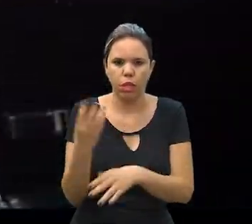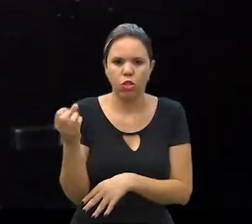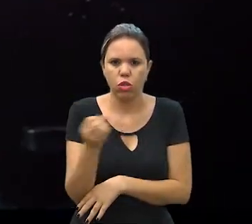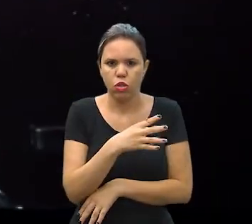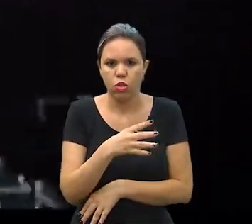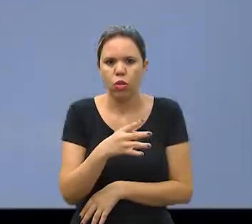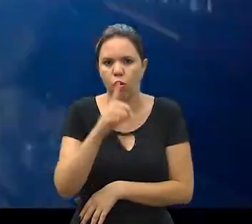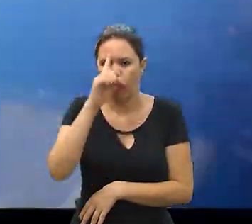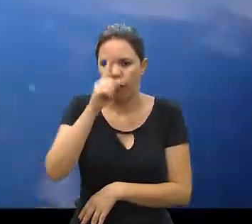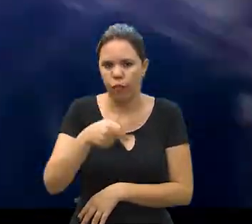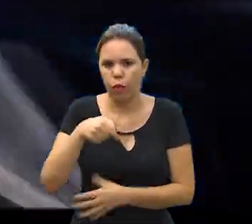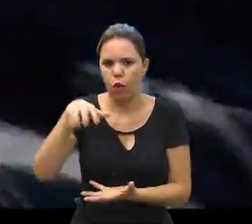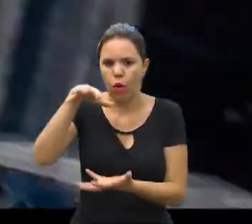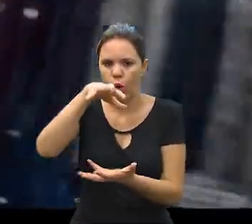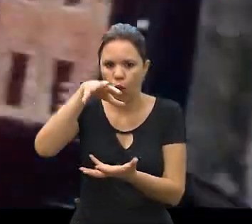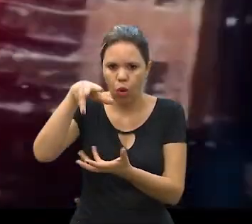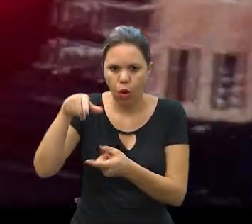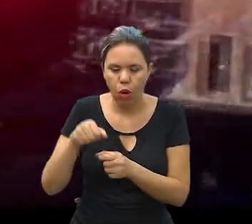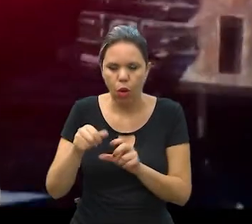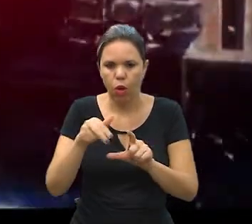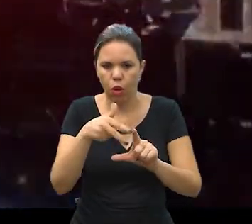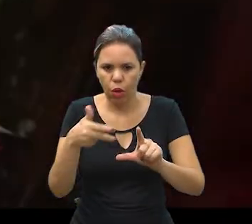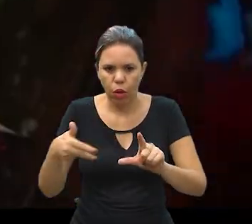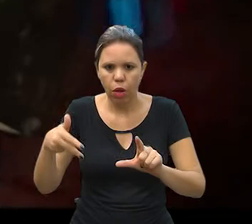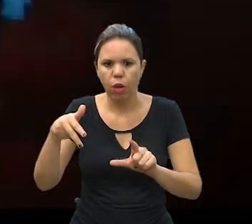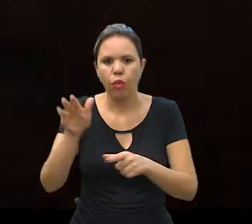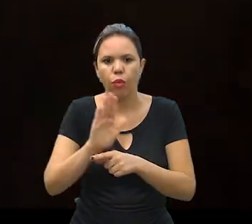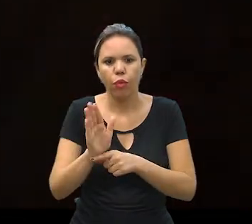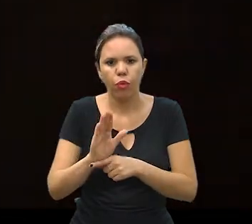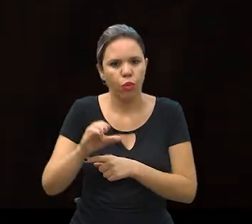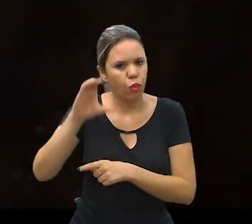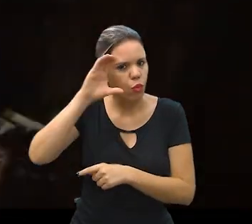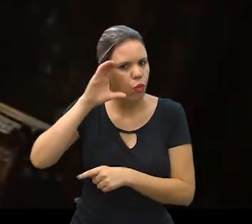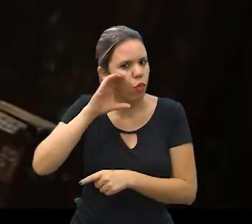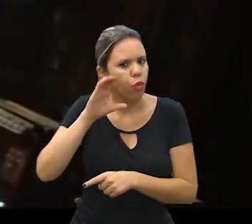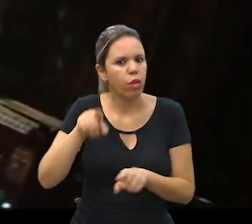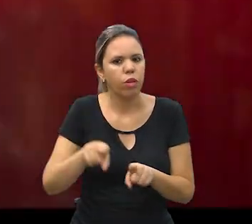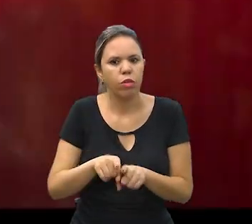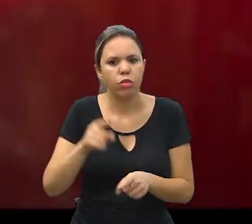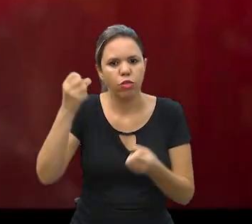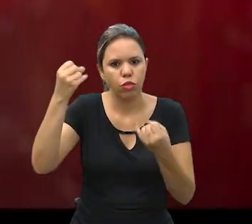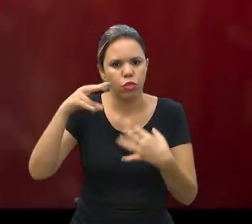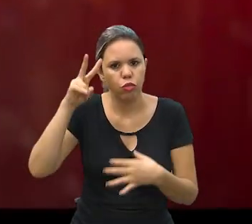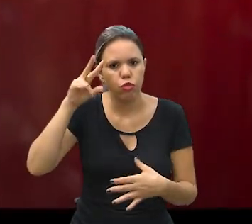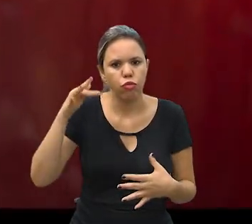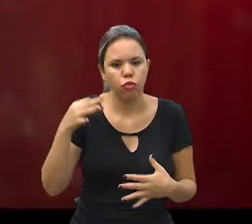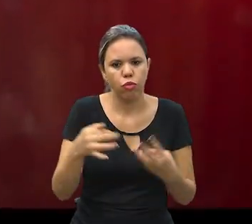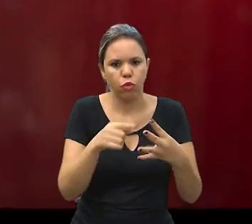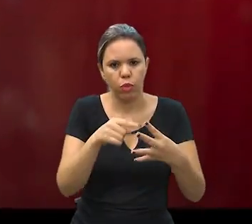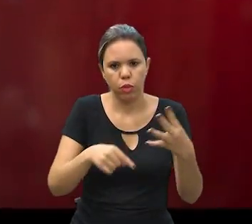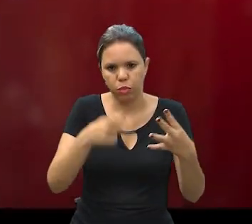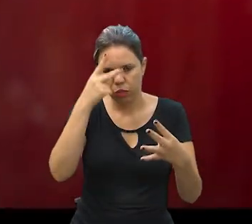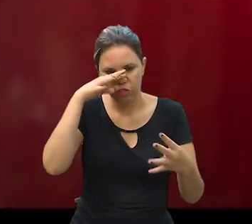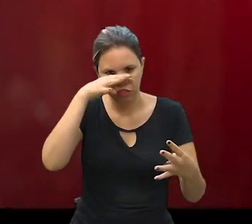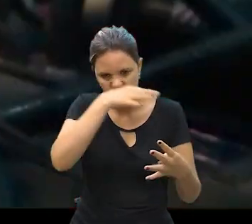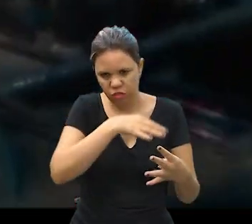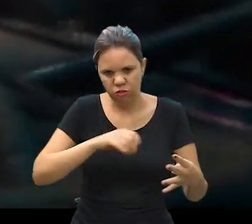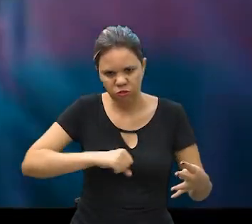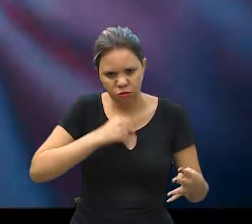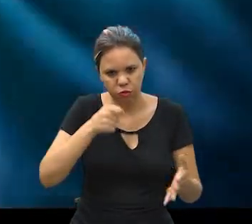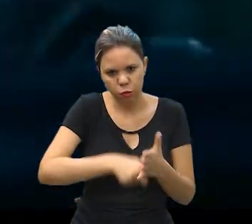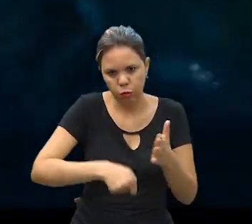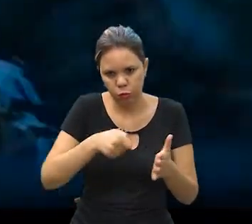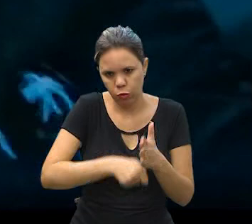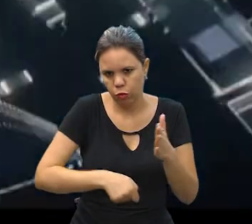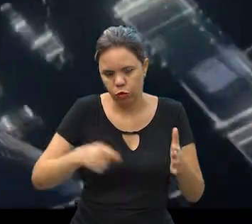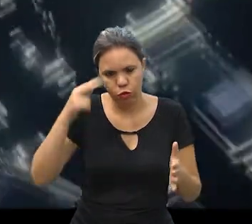de Nova Ordem Espacial na Netflix. O filme coreano conta a história futurista de 4 rebeldes em